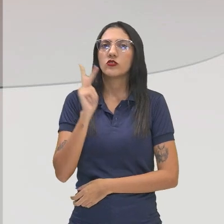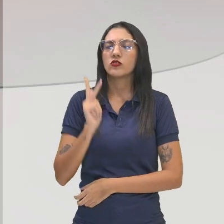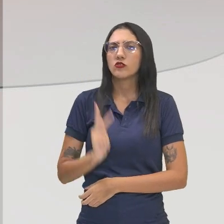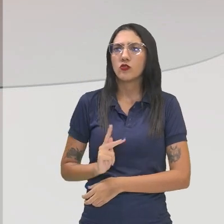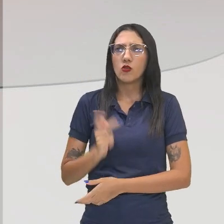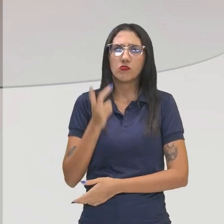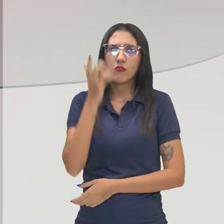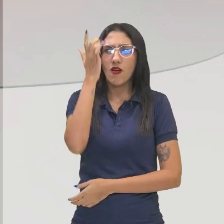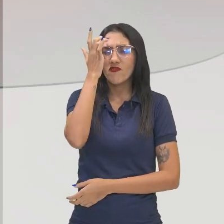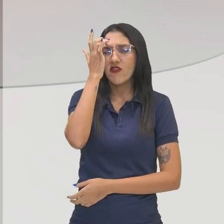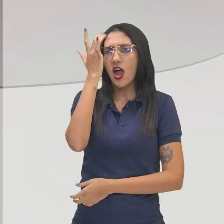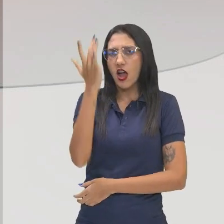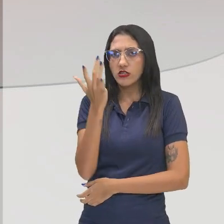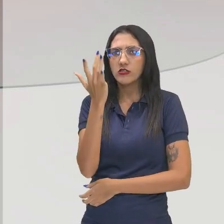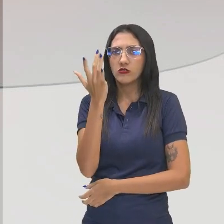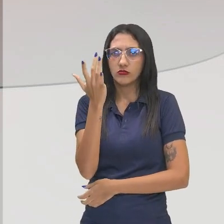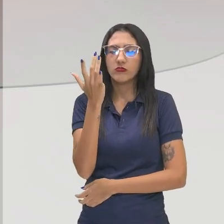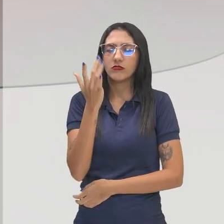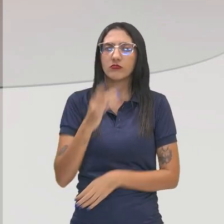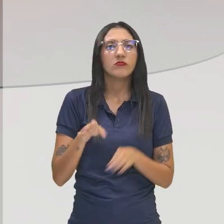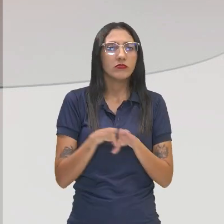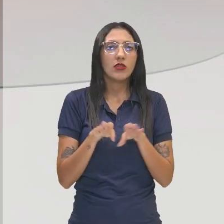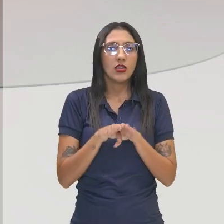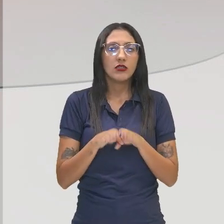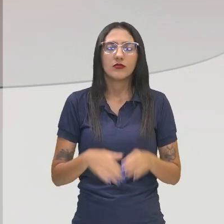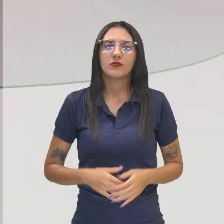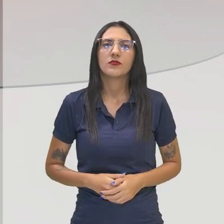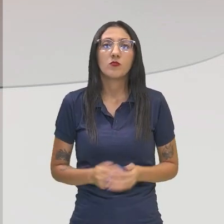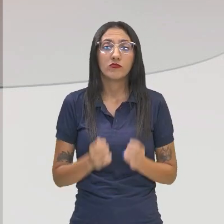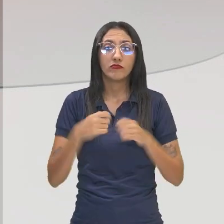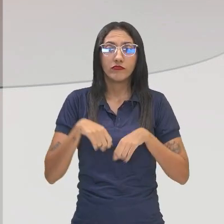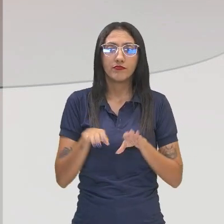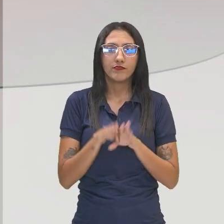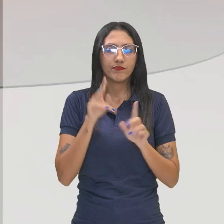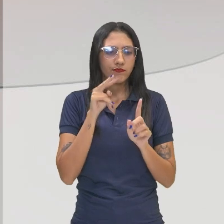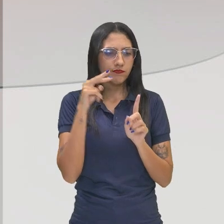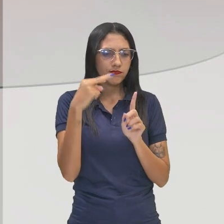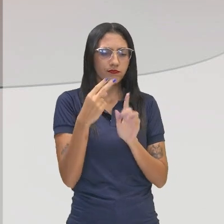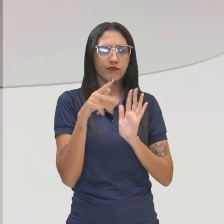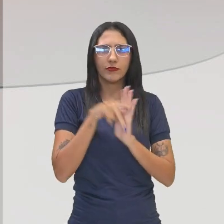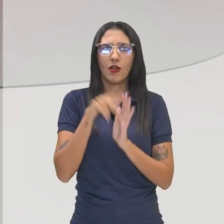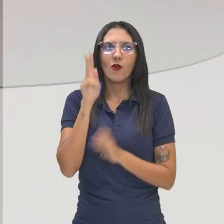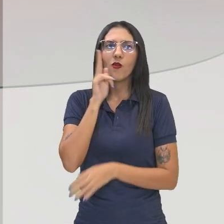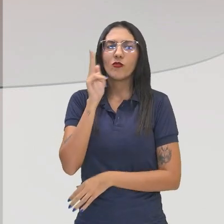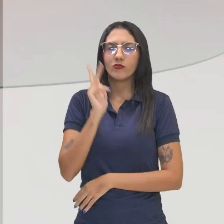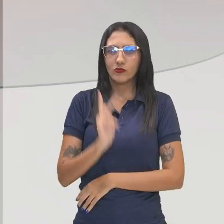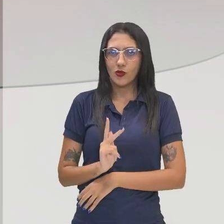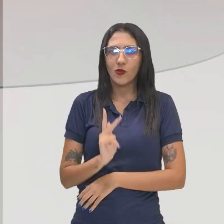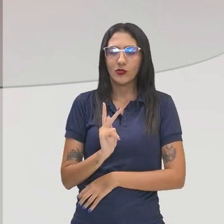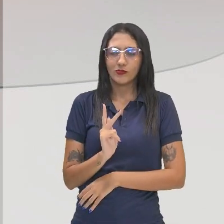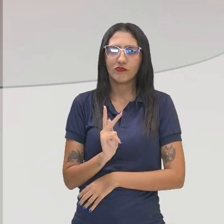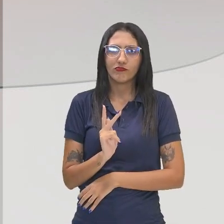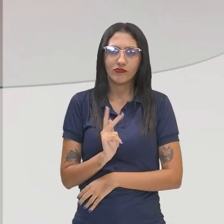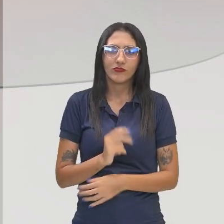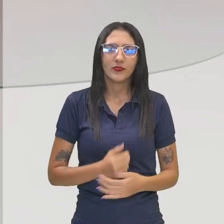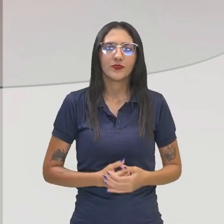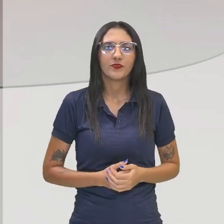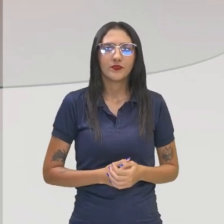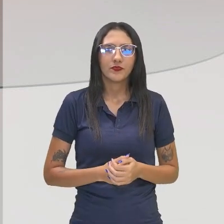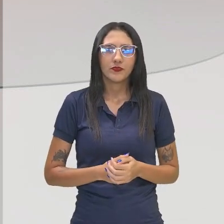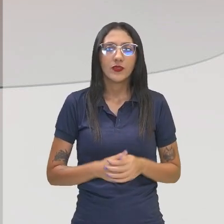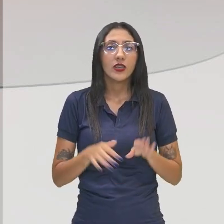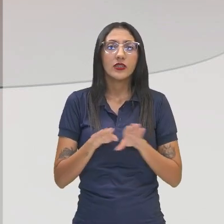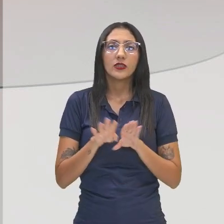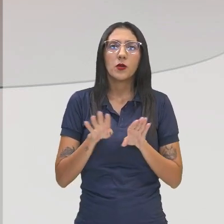mais clara a partir do olhar da história. Assim como a